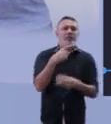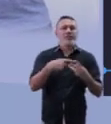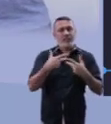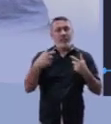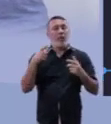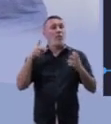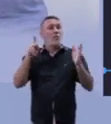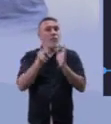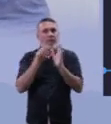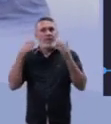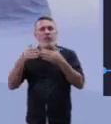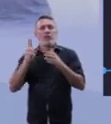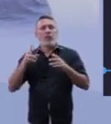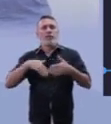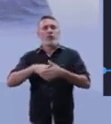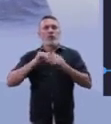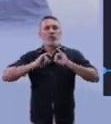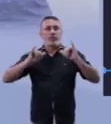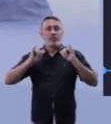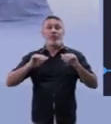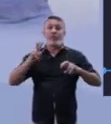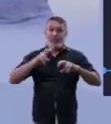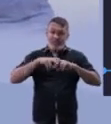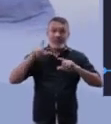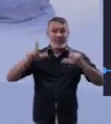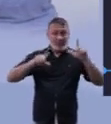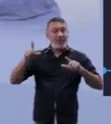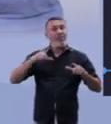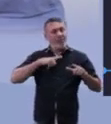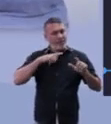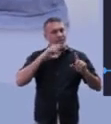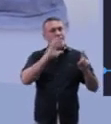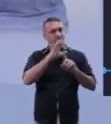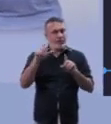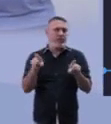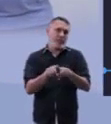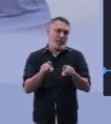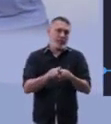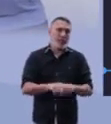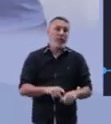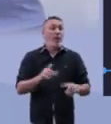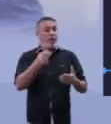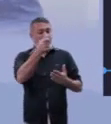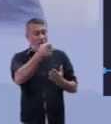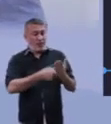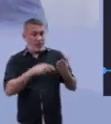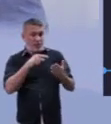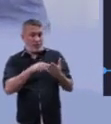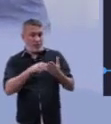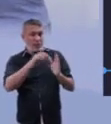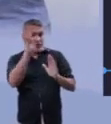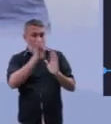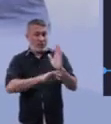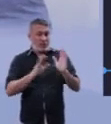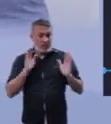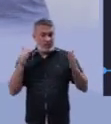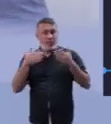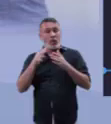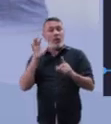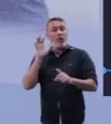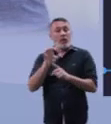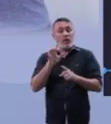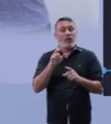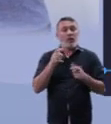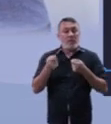de carro, de outras coisas geralmente aparecem nisso aí. Então a TV aberta ela faz essa manipulação. Só que a redação ela vai apresentar uma